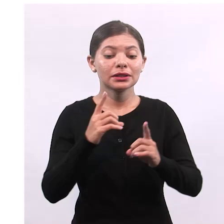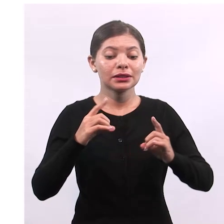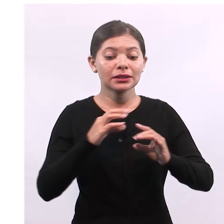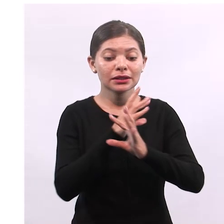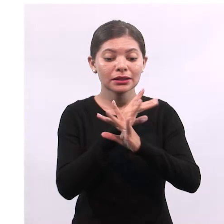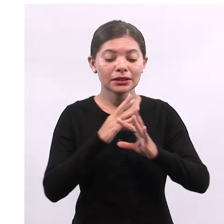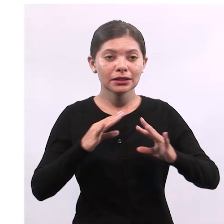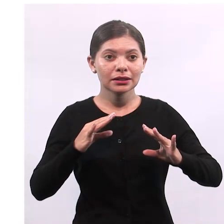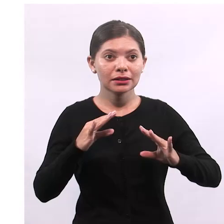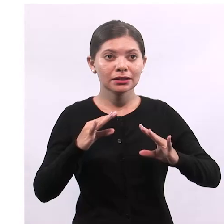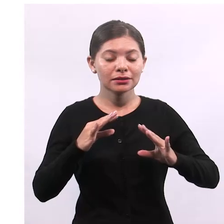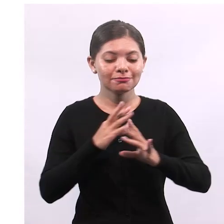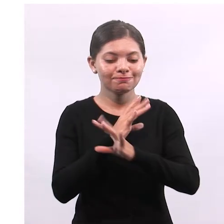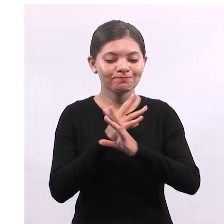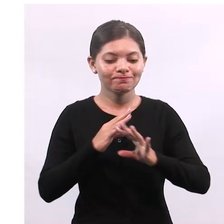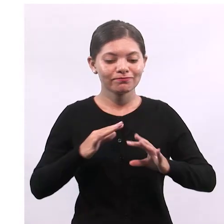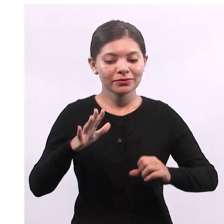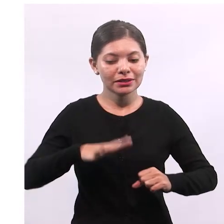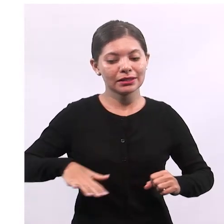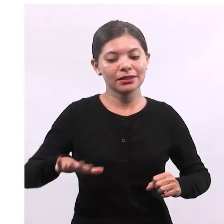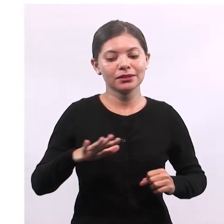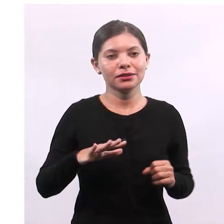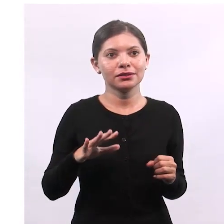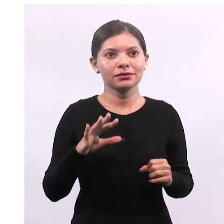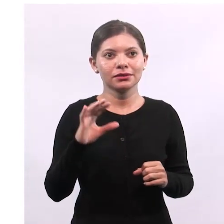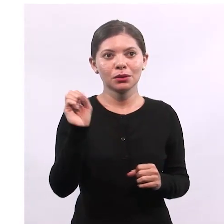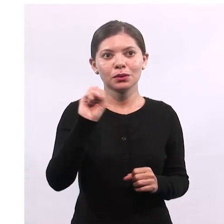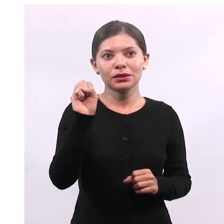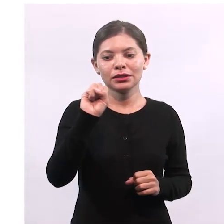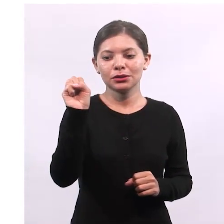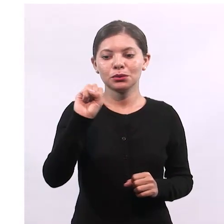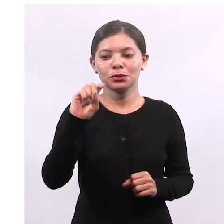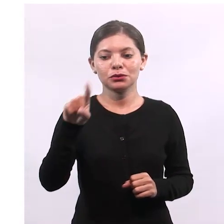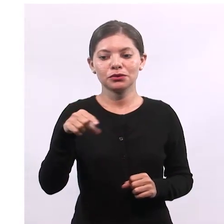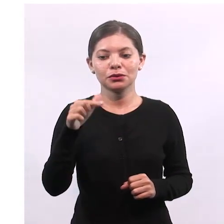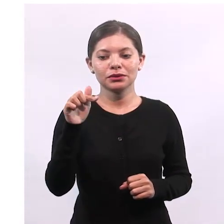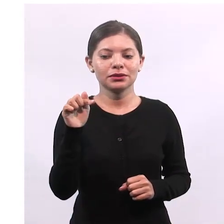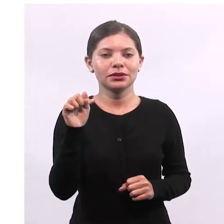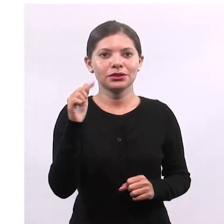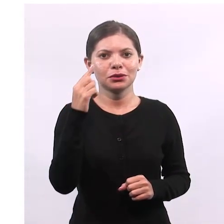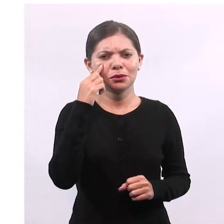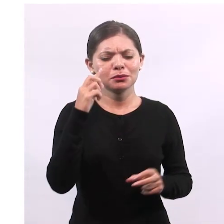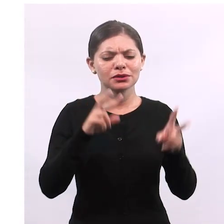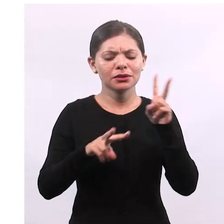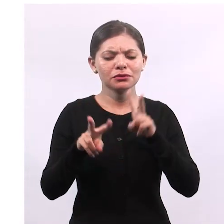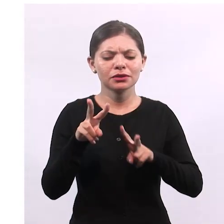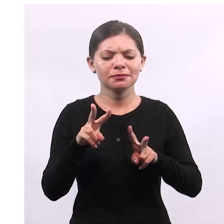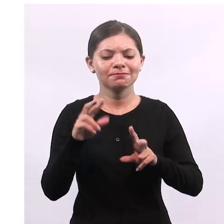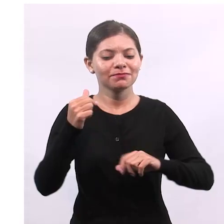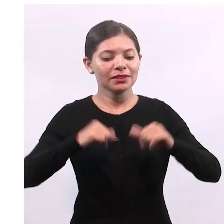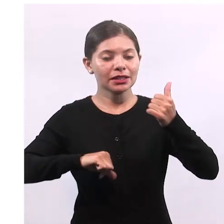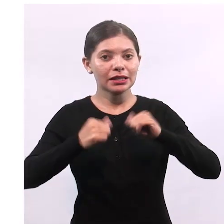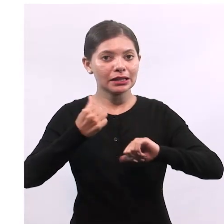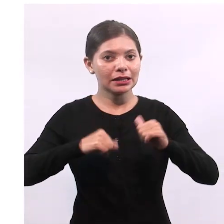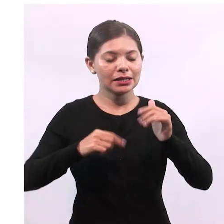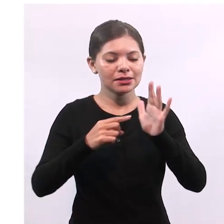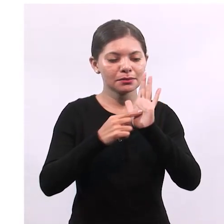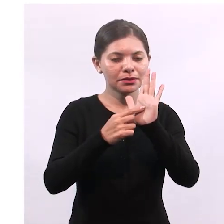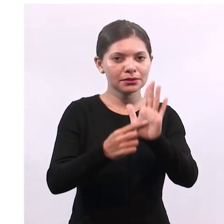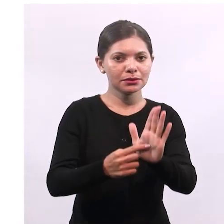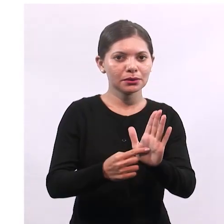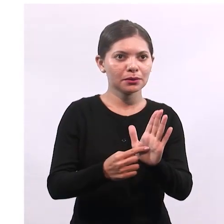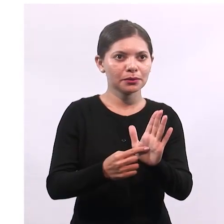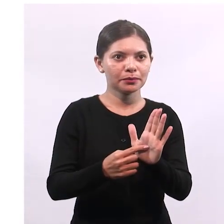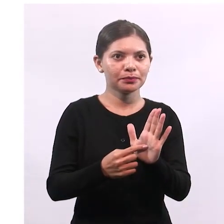majoritariamente na zona Urbano área urbana 88,7 Então observa a mesma análise que a gente fez